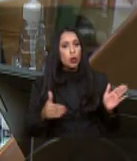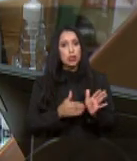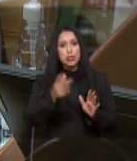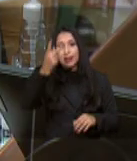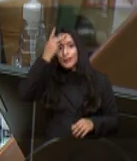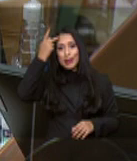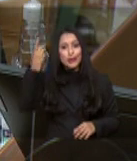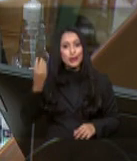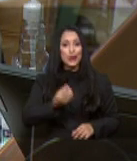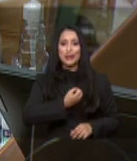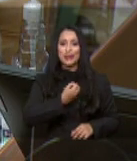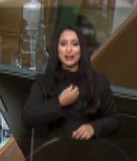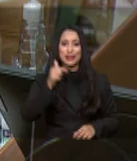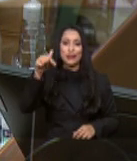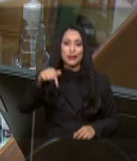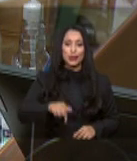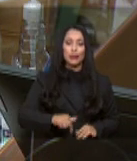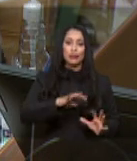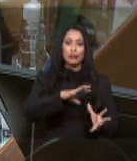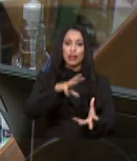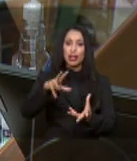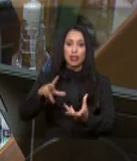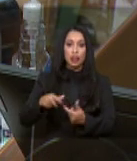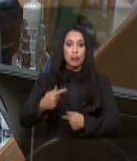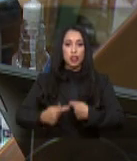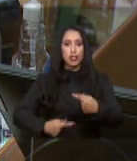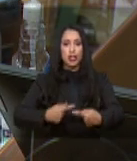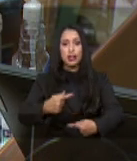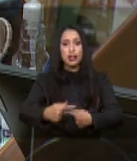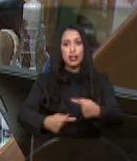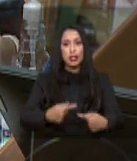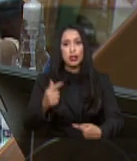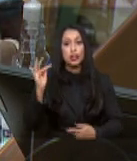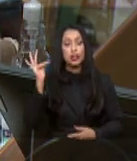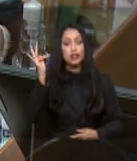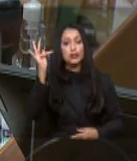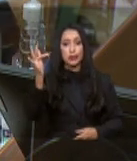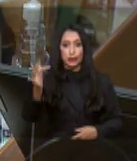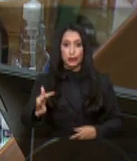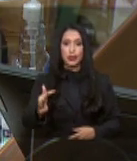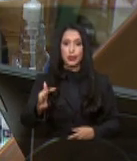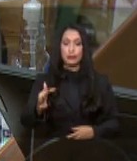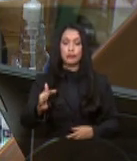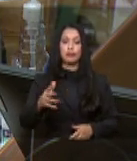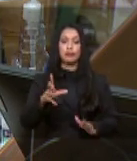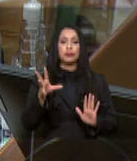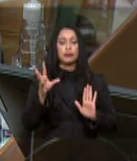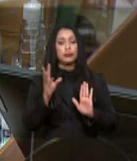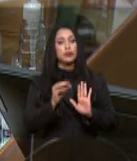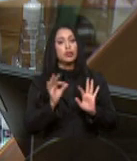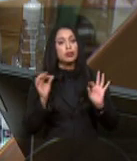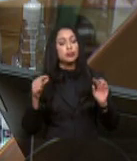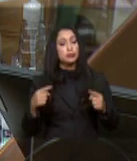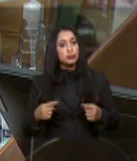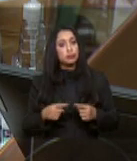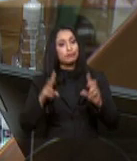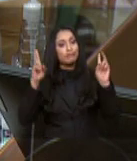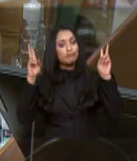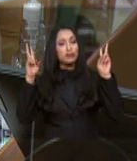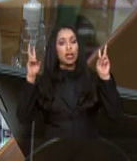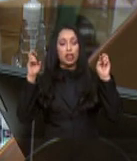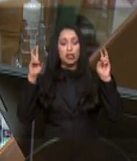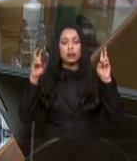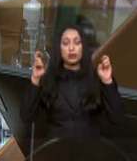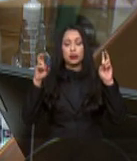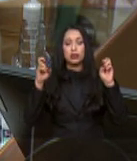deste planeta, como afirma a Constituição, para gerações futuras. O resultado é outro dado. O que é certo é que este é um tema